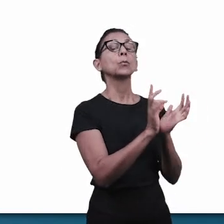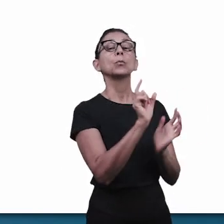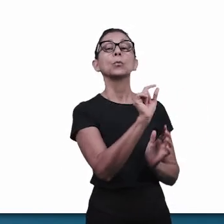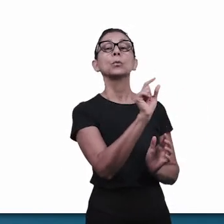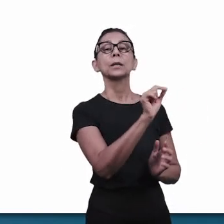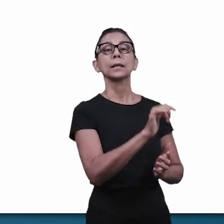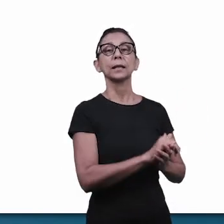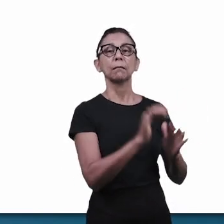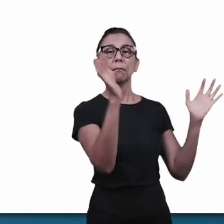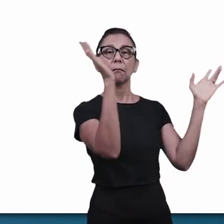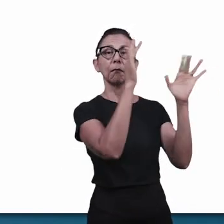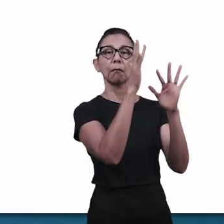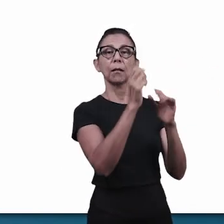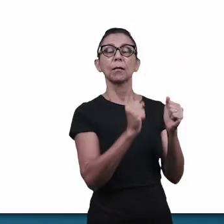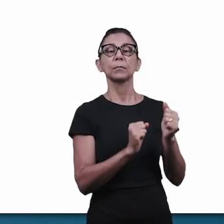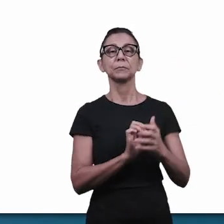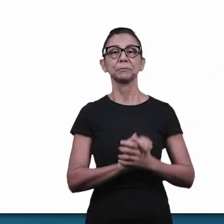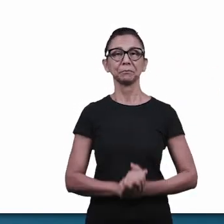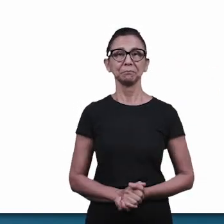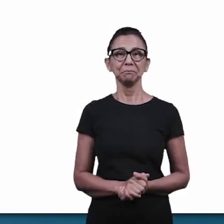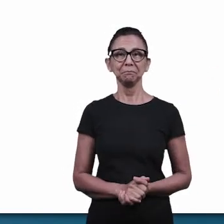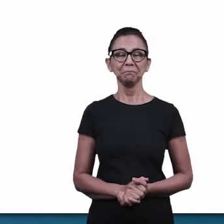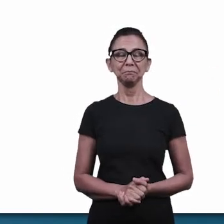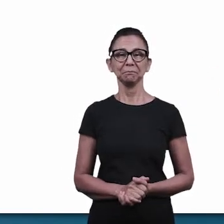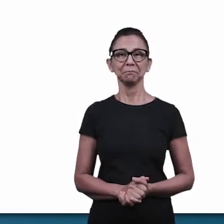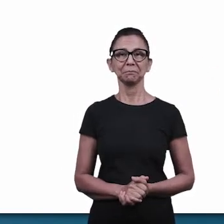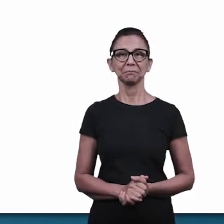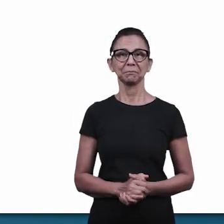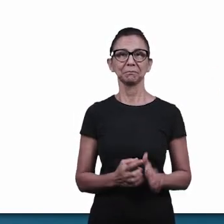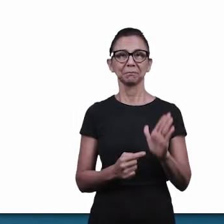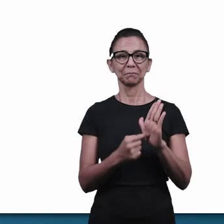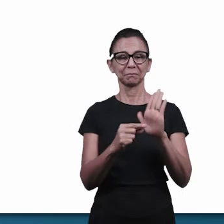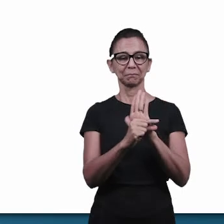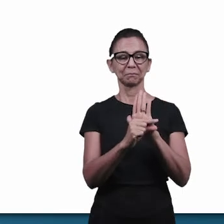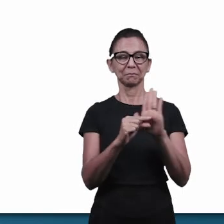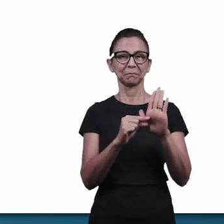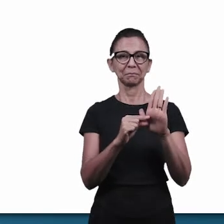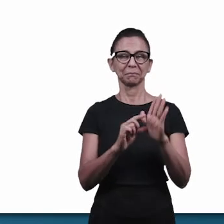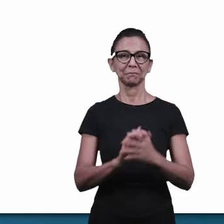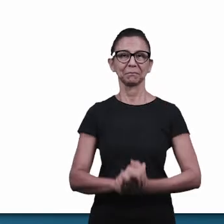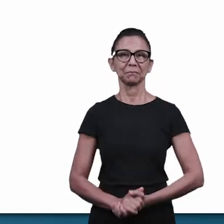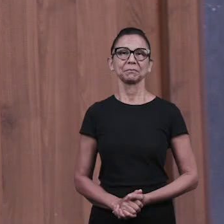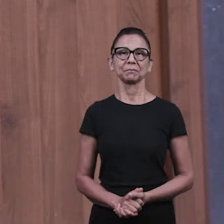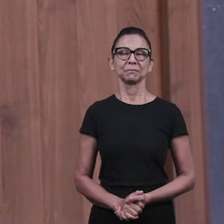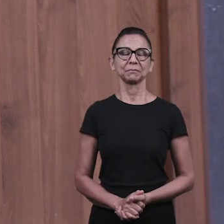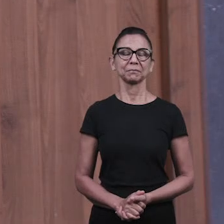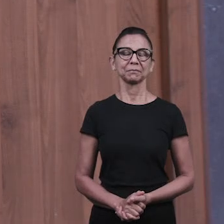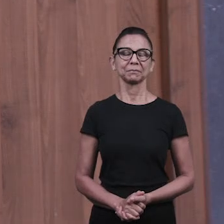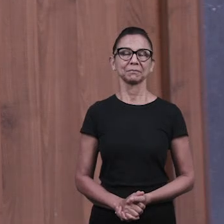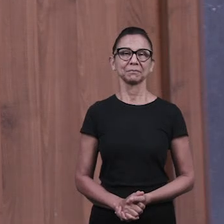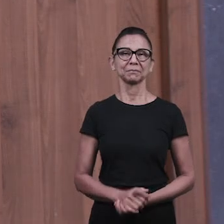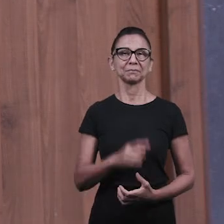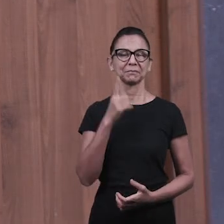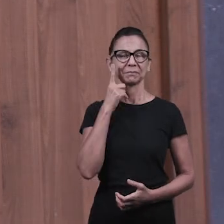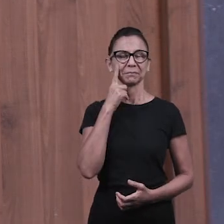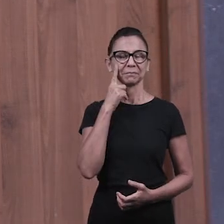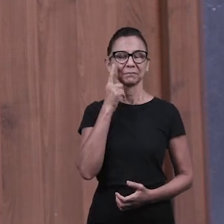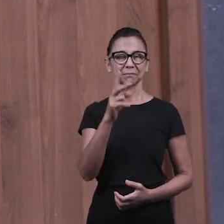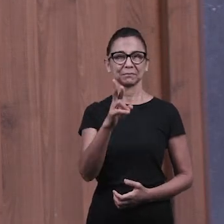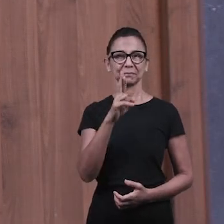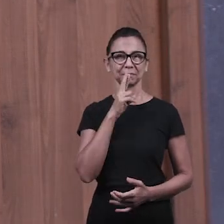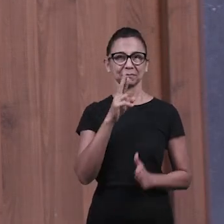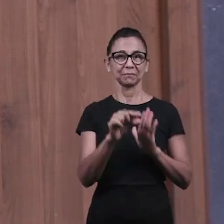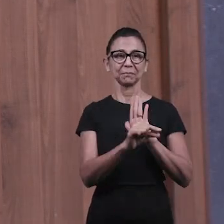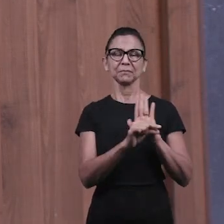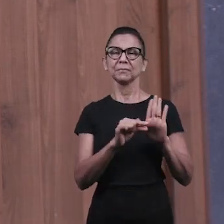virgens loucas para entrar na festa? Cite o versículo. Então vamos ver qual foi a resposta e a citação